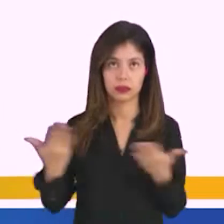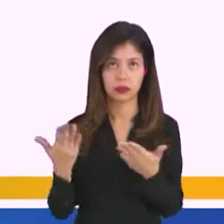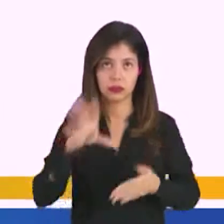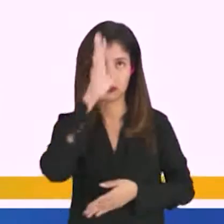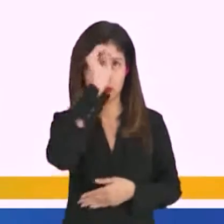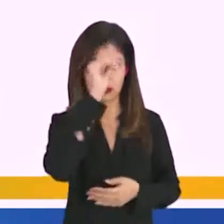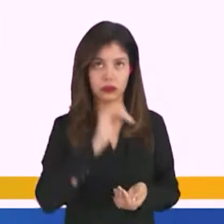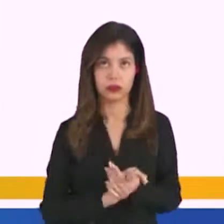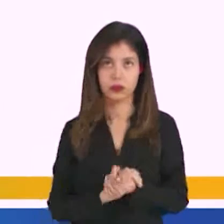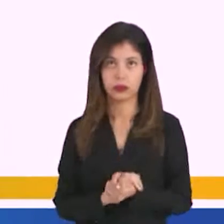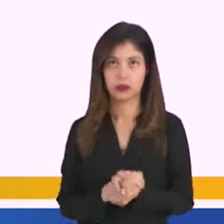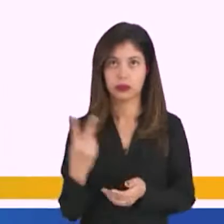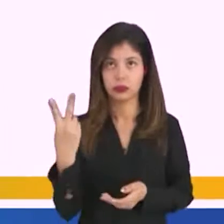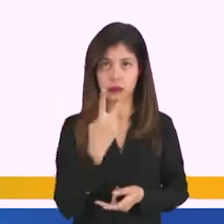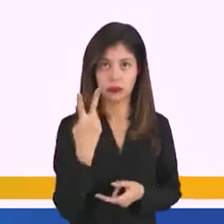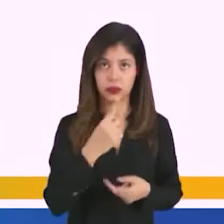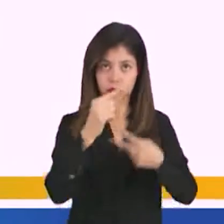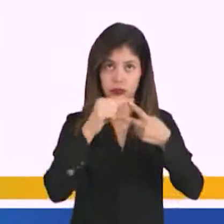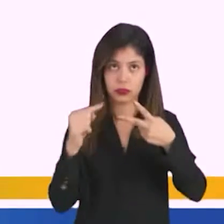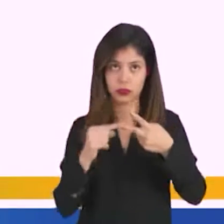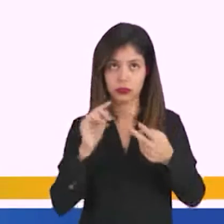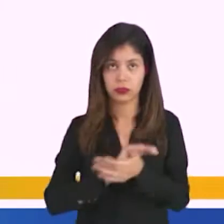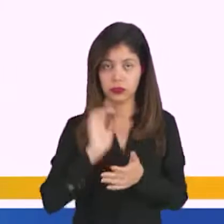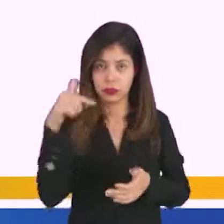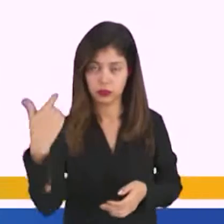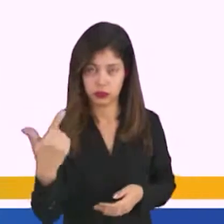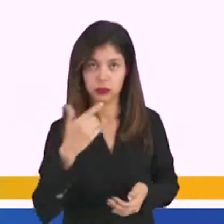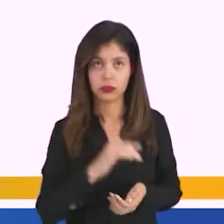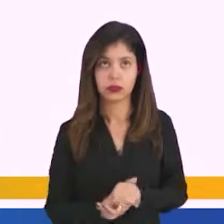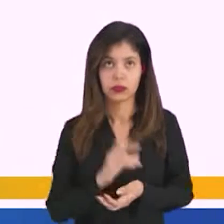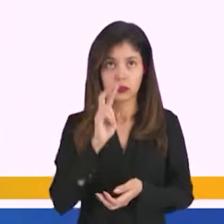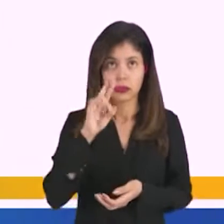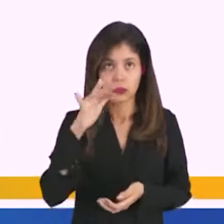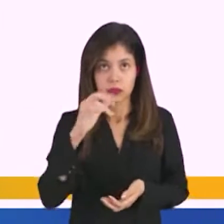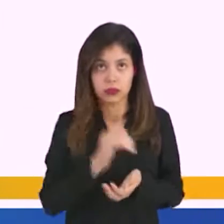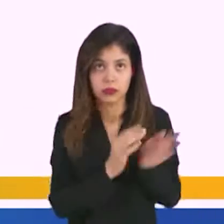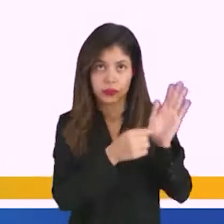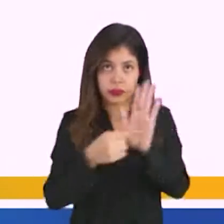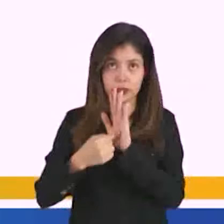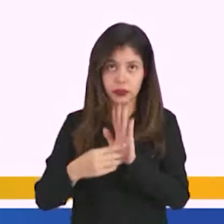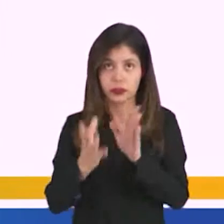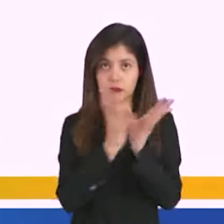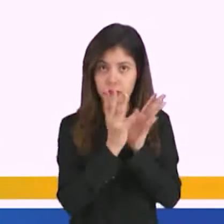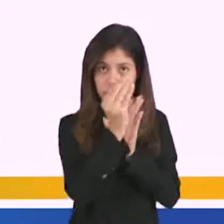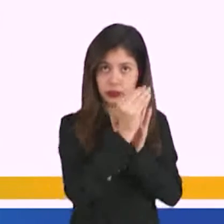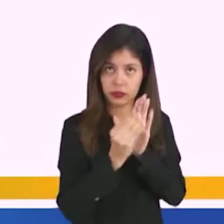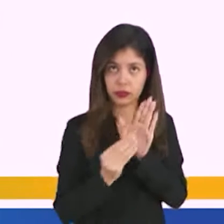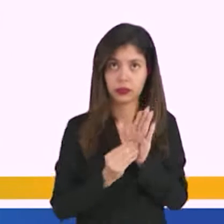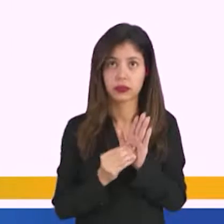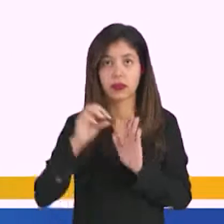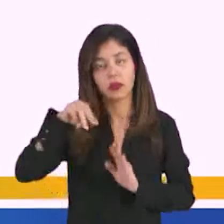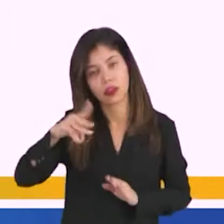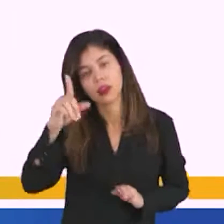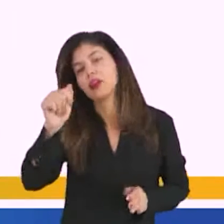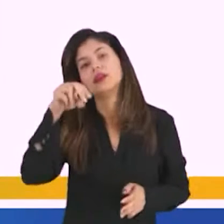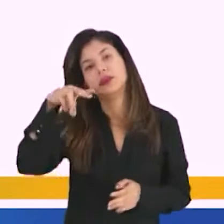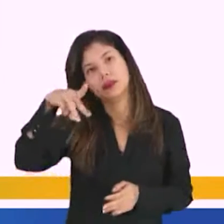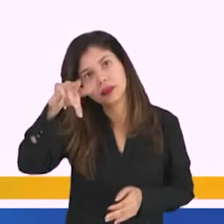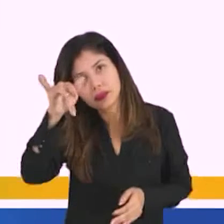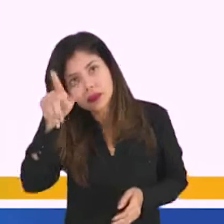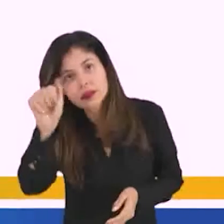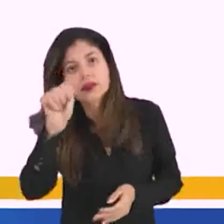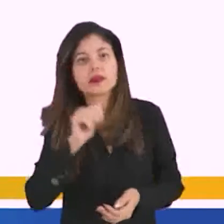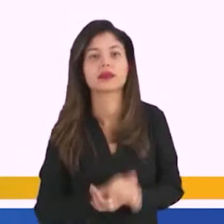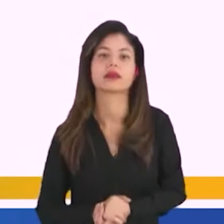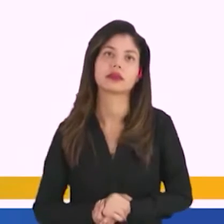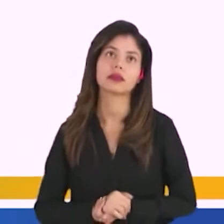aula de hoje, você vai aprender sobre duas outras medidas de centralidade referentes aí a um conjunto de dados também, que são a moda e